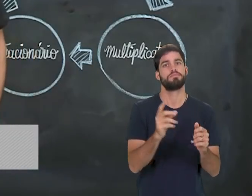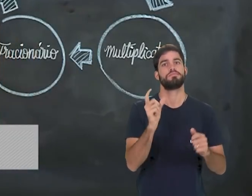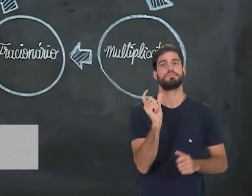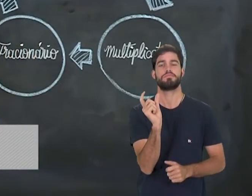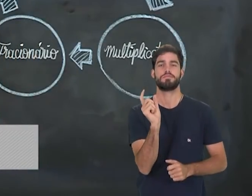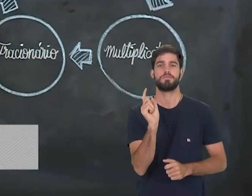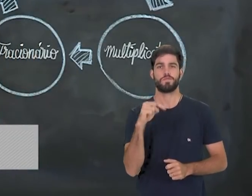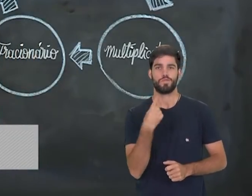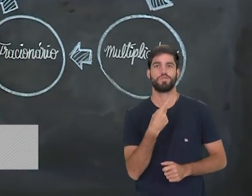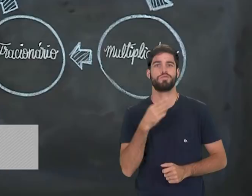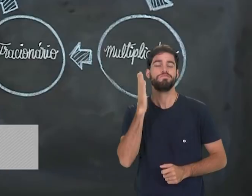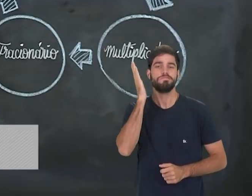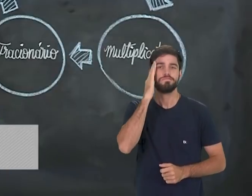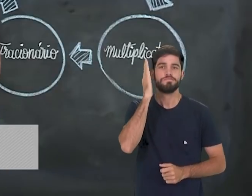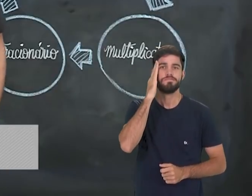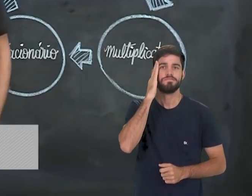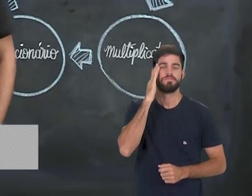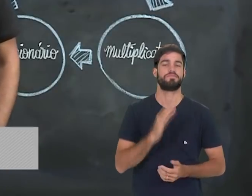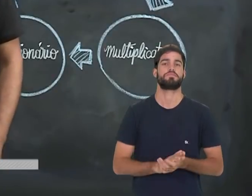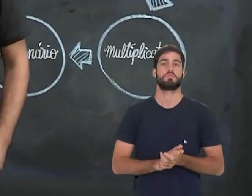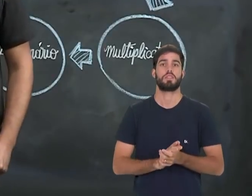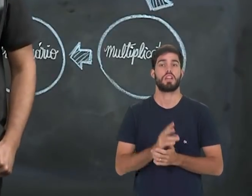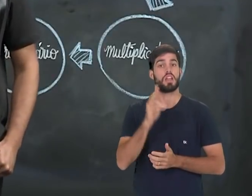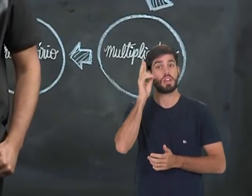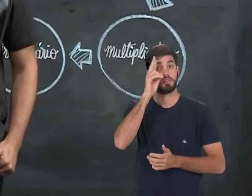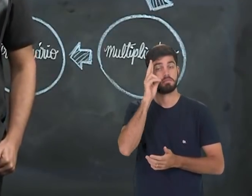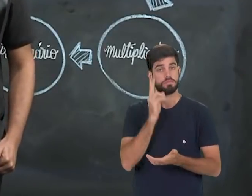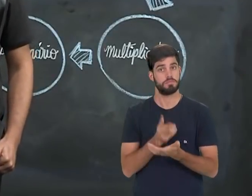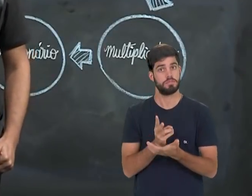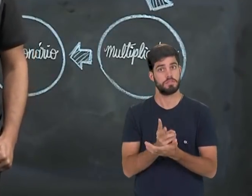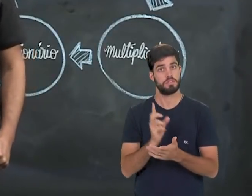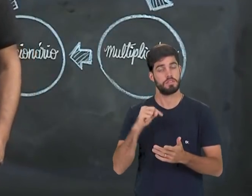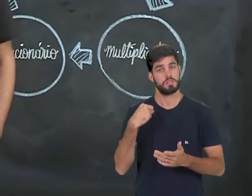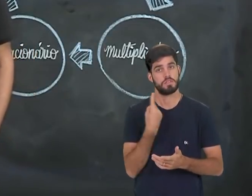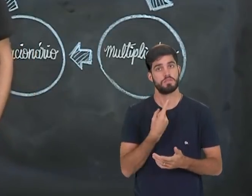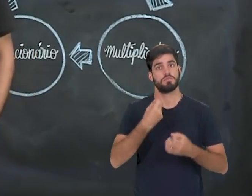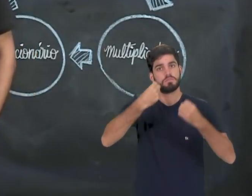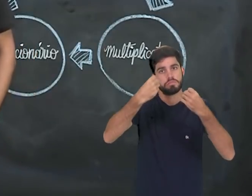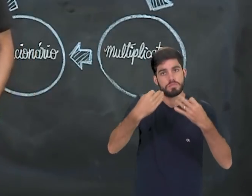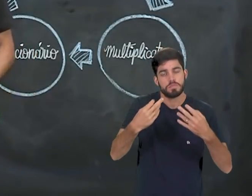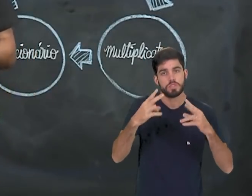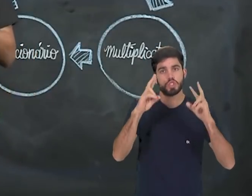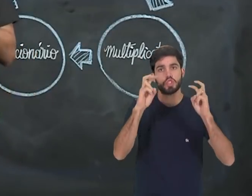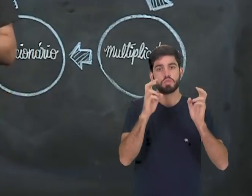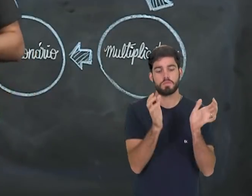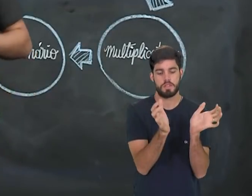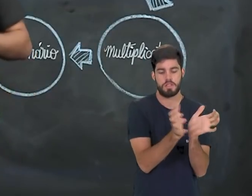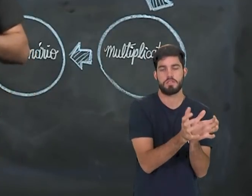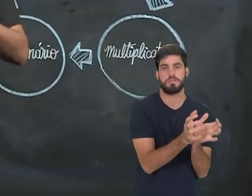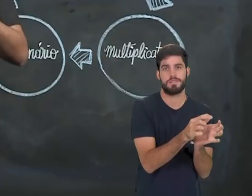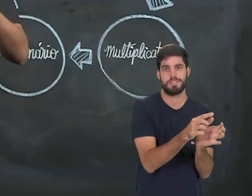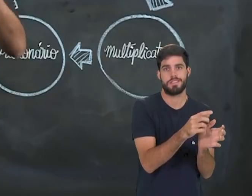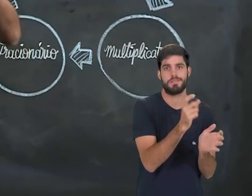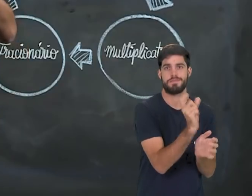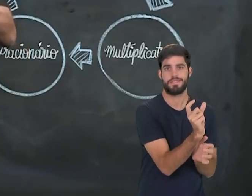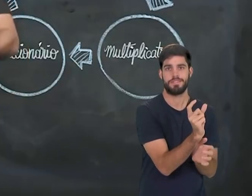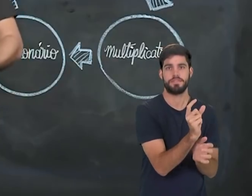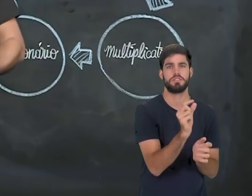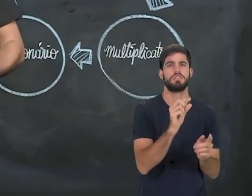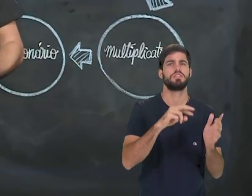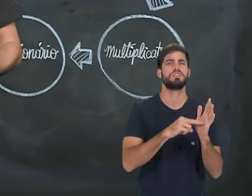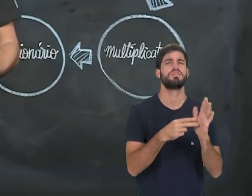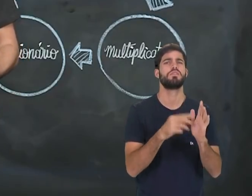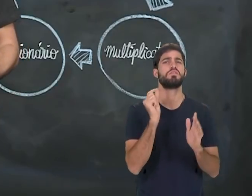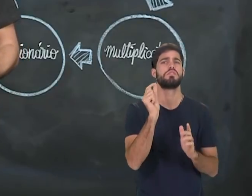gente compreender. Lembra que quando a gente falar em classe de palavras na língua portuguesa, a gente está falando de uma classificação morfológica. O numeral é mais